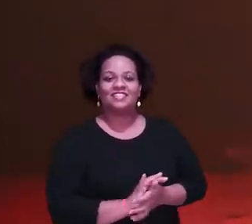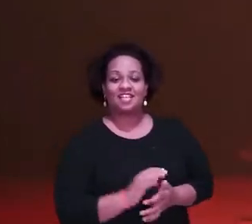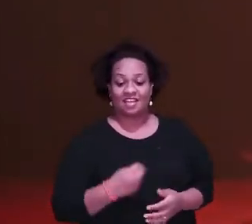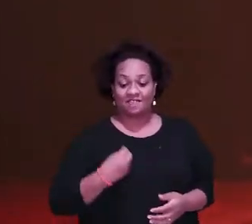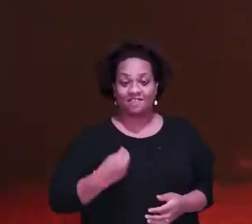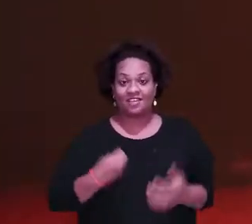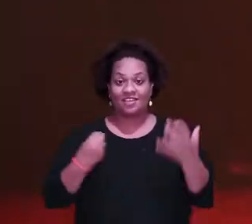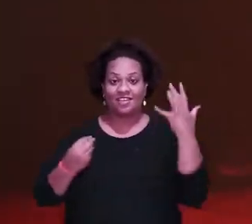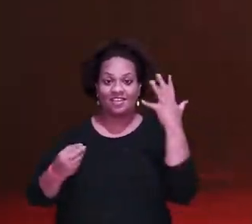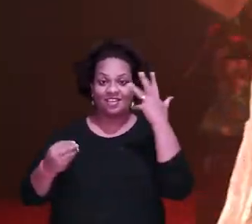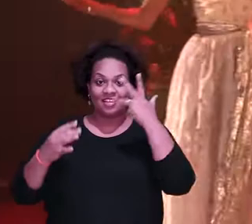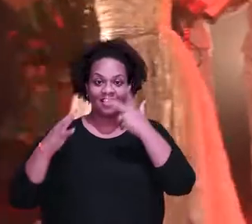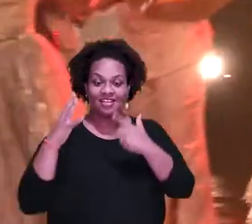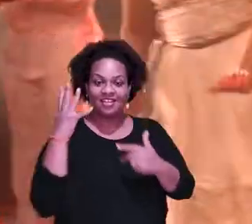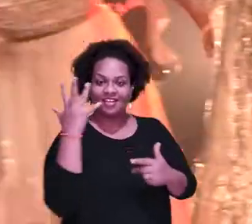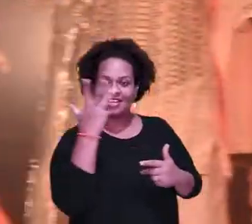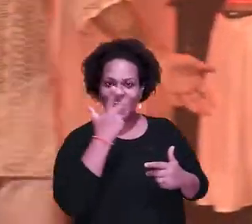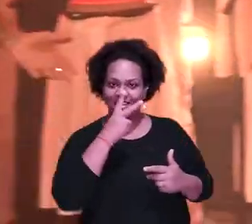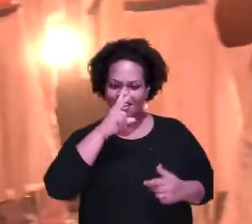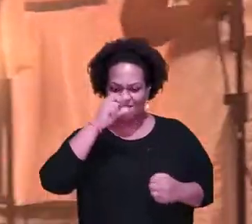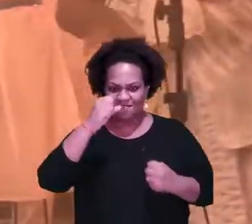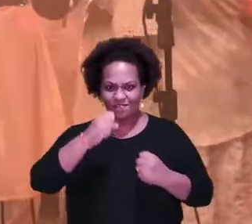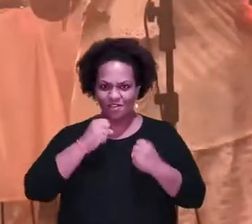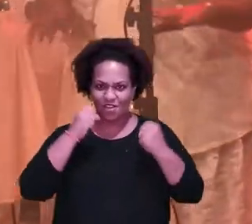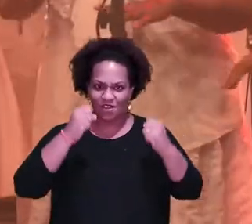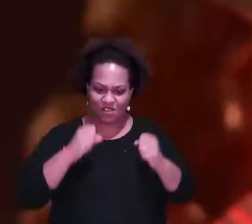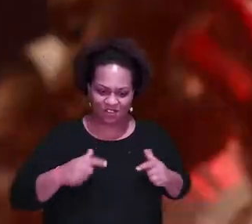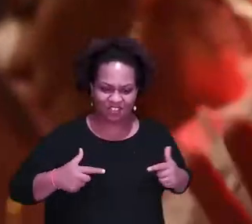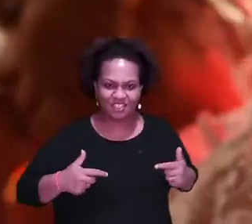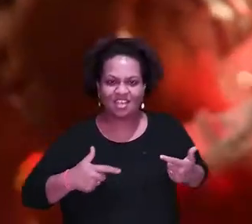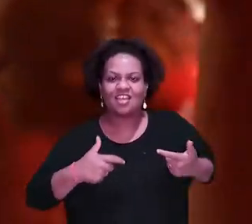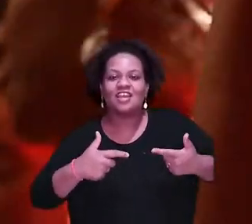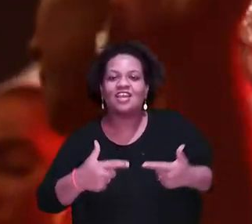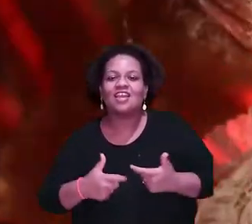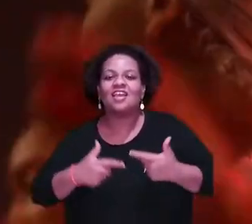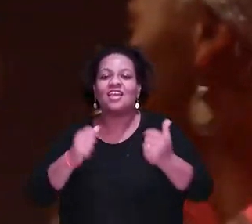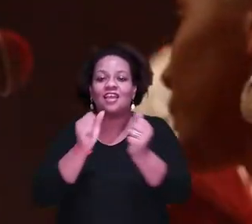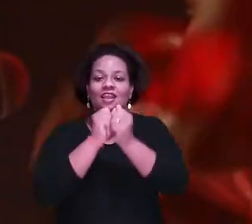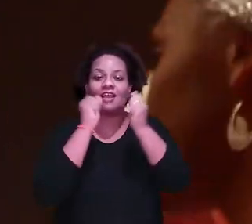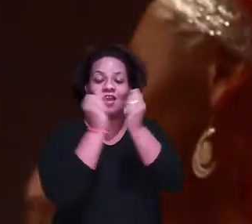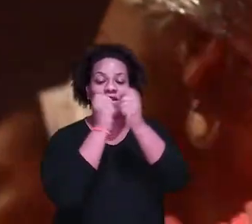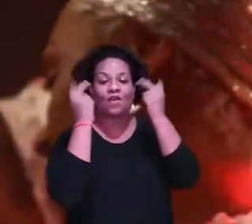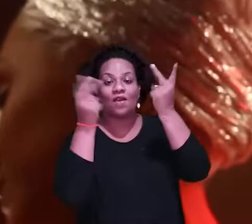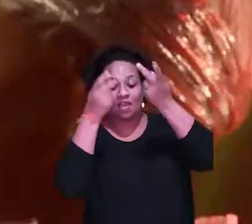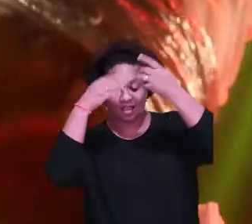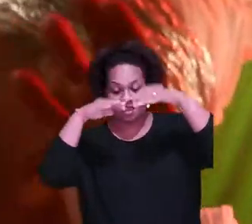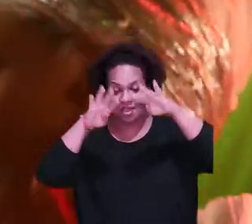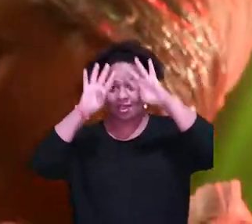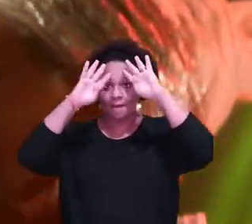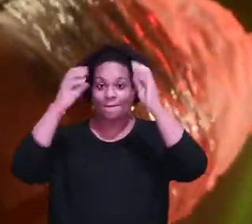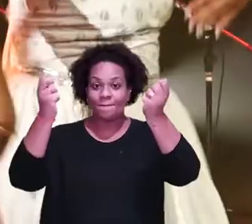ela vive cansada para viver olha guerreira Olha que